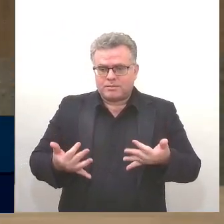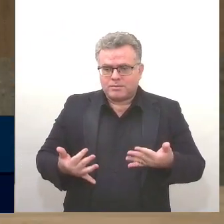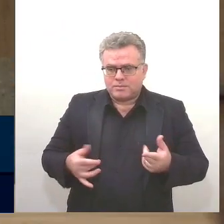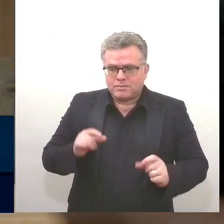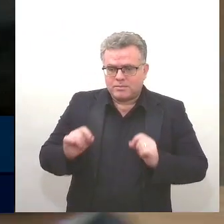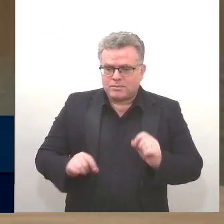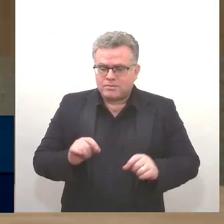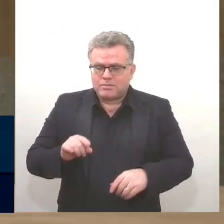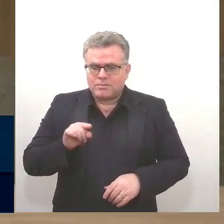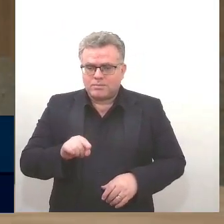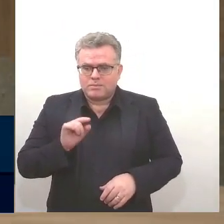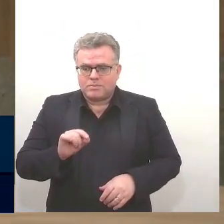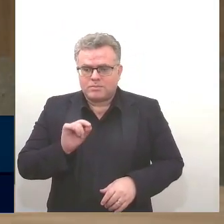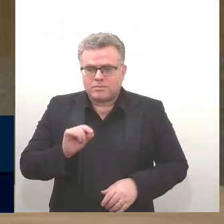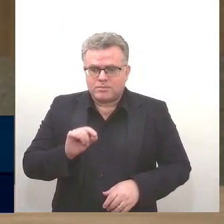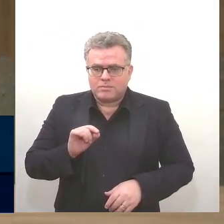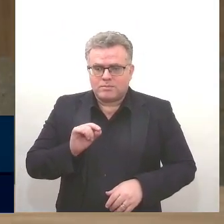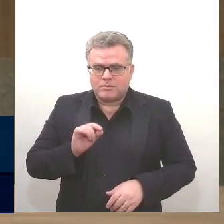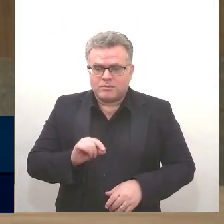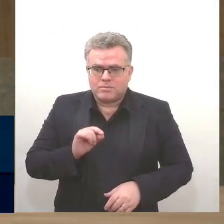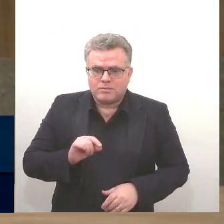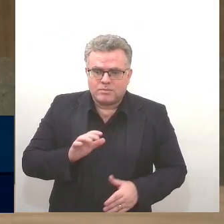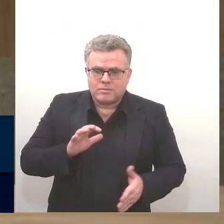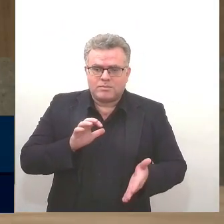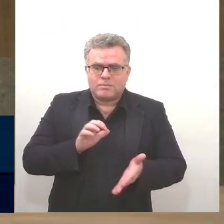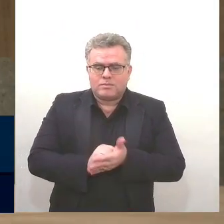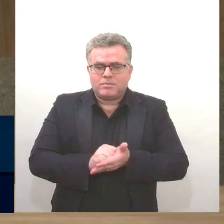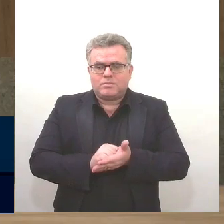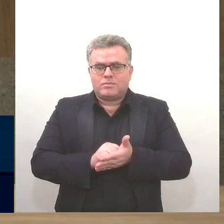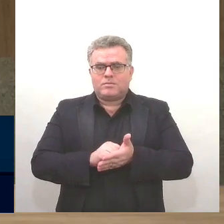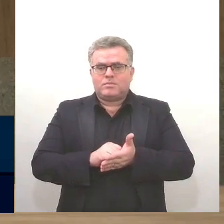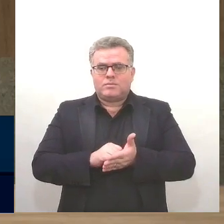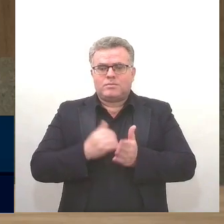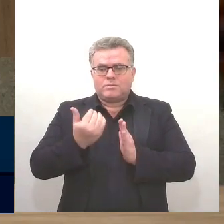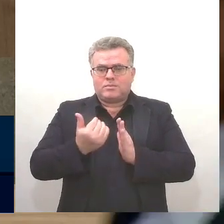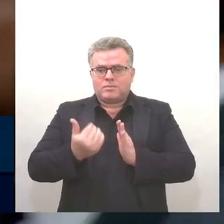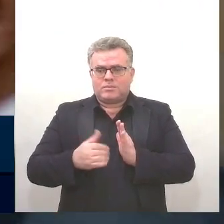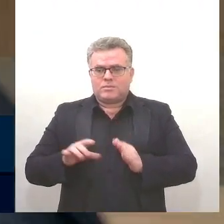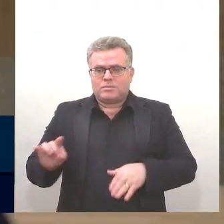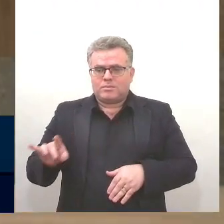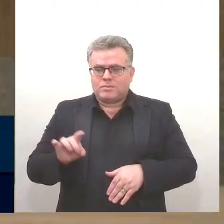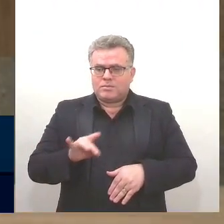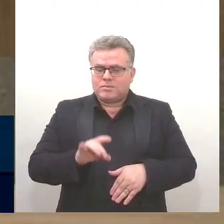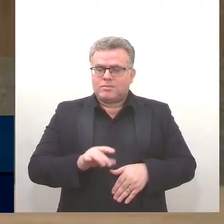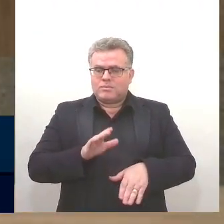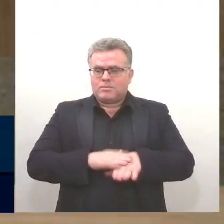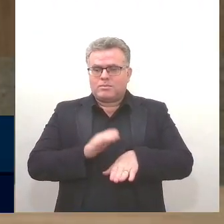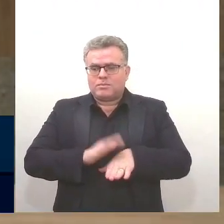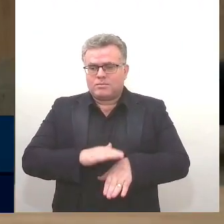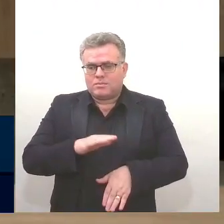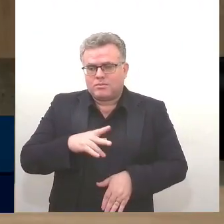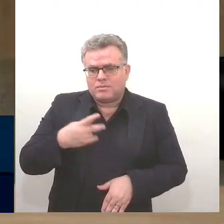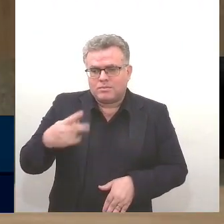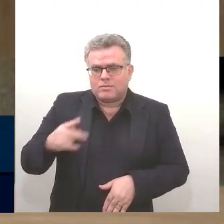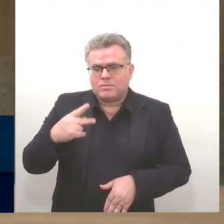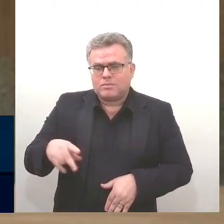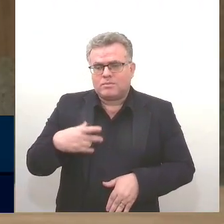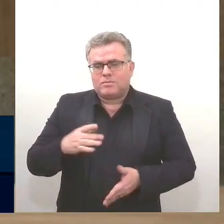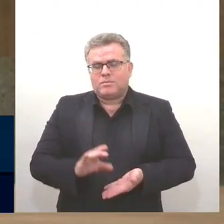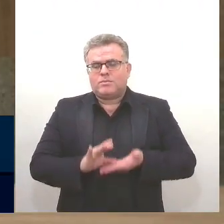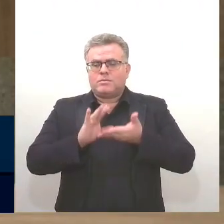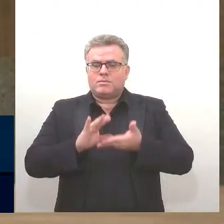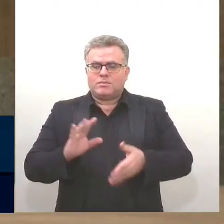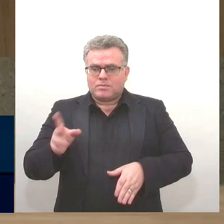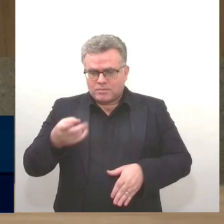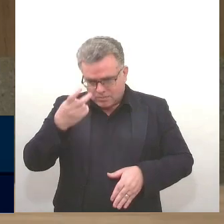desse do cadastro dessas entidades foi determinada pelo conselho de cultura e não pela funcap